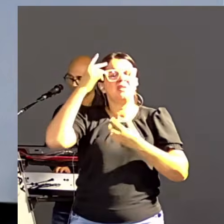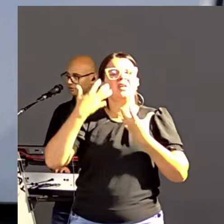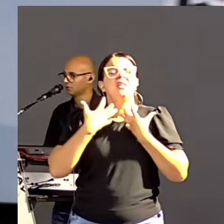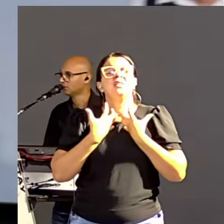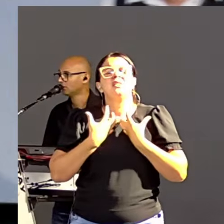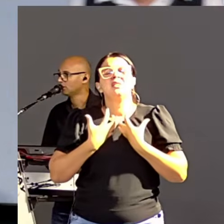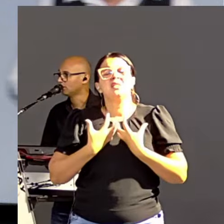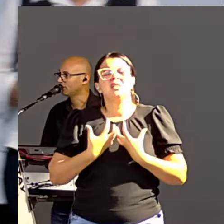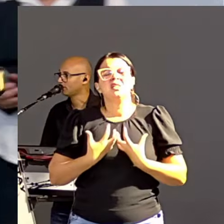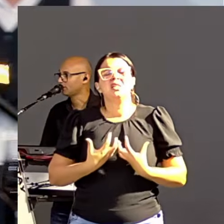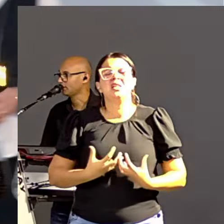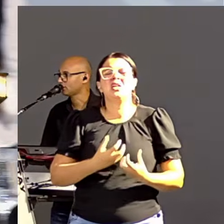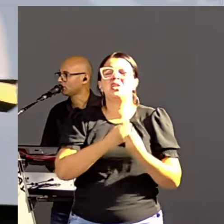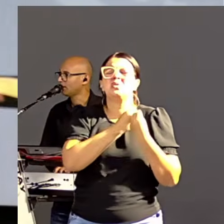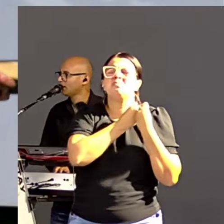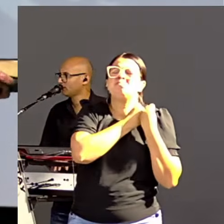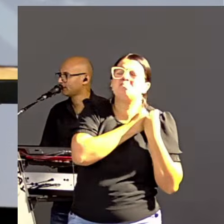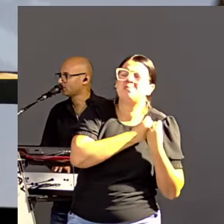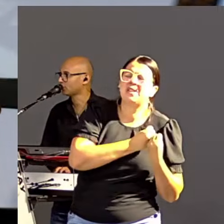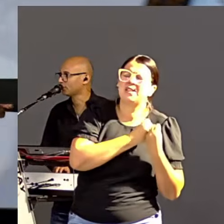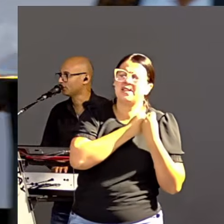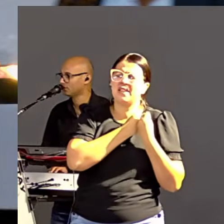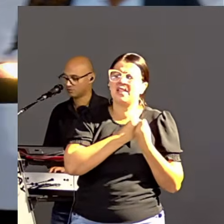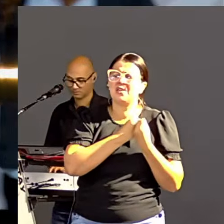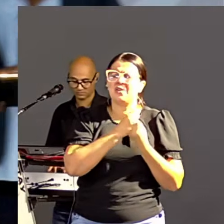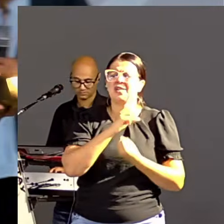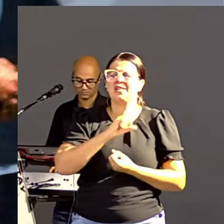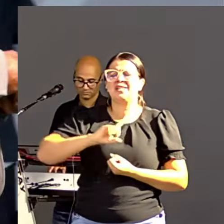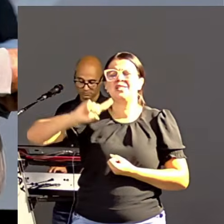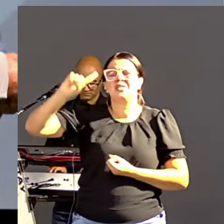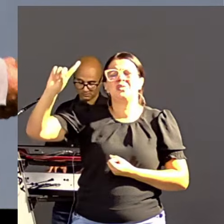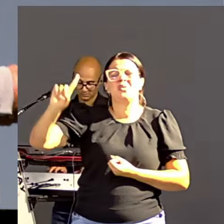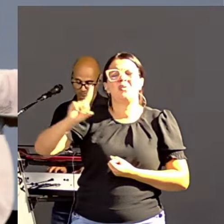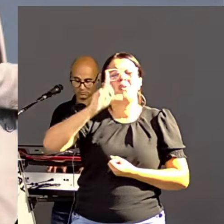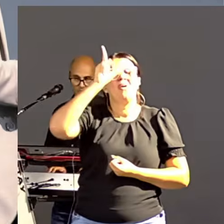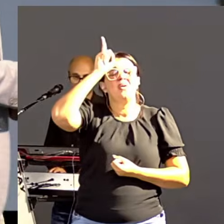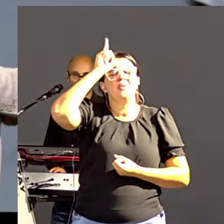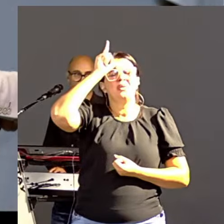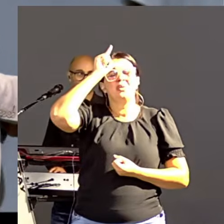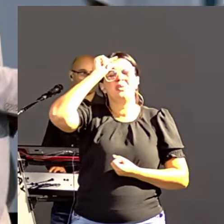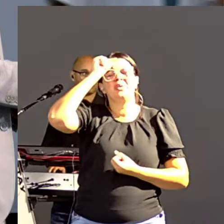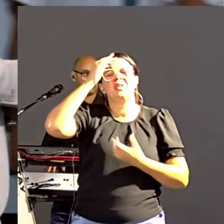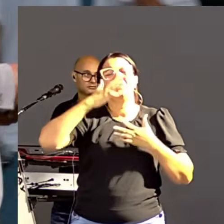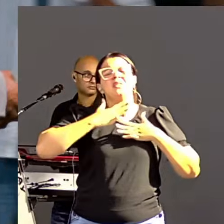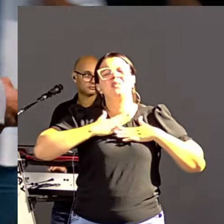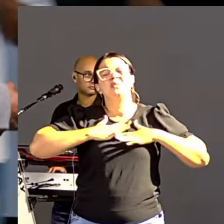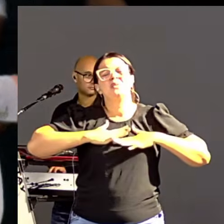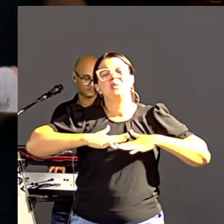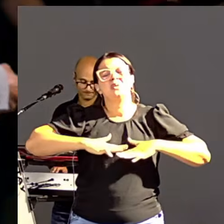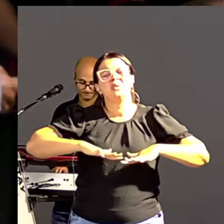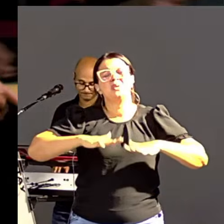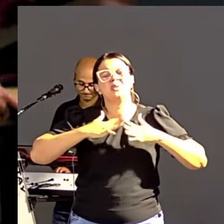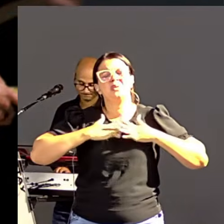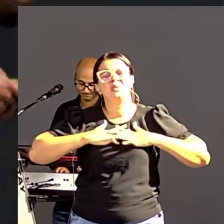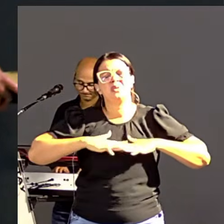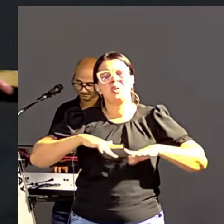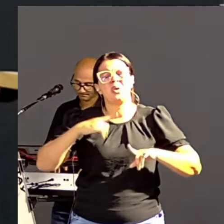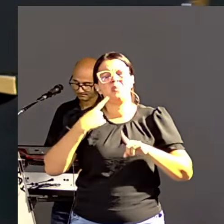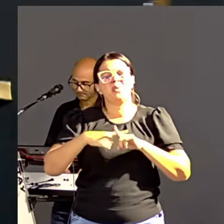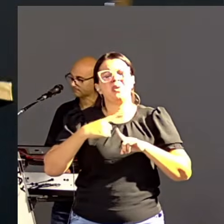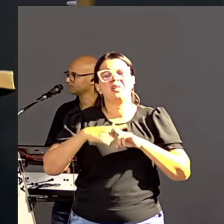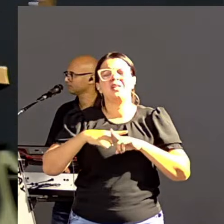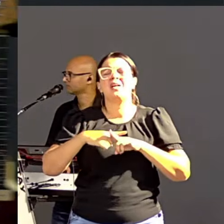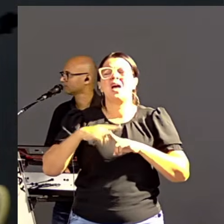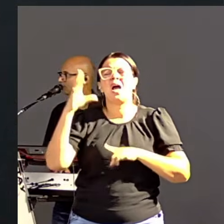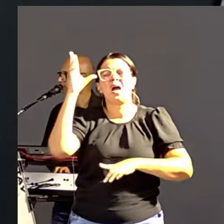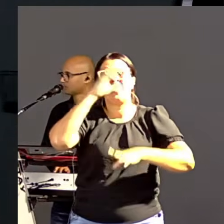cansados e sobrecarregados, e eu vos aliviarei. Tomem sobre vocês o meu jugo e aprendam